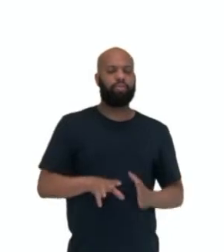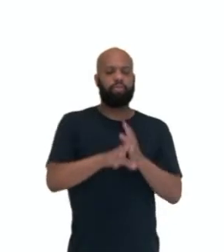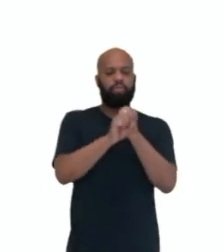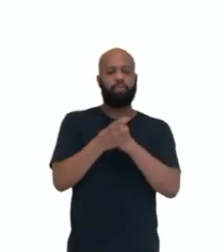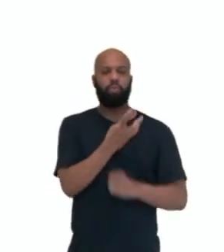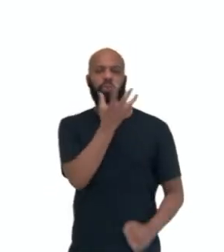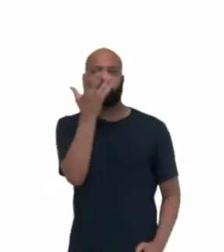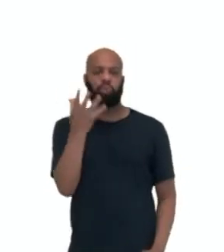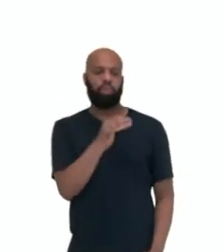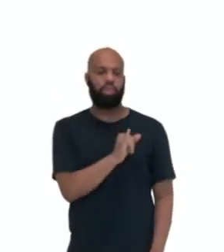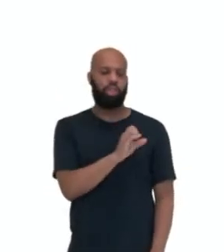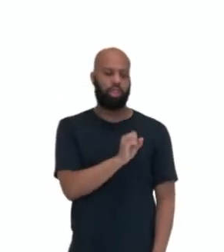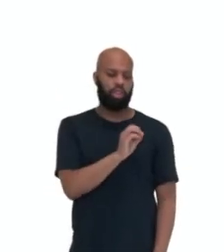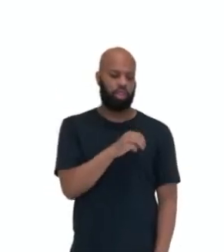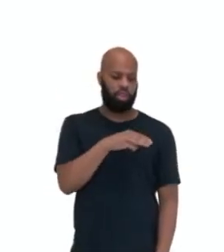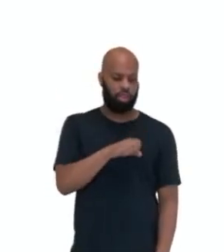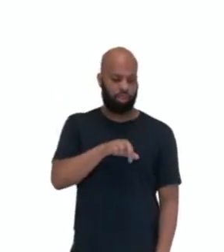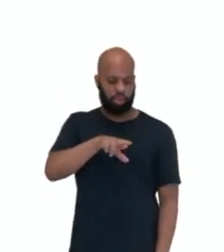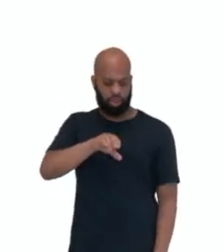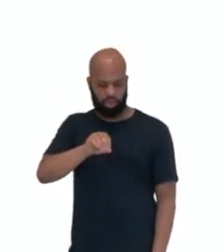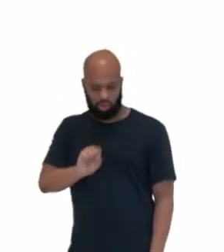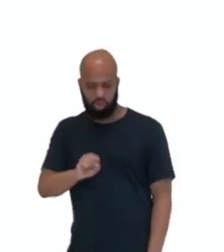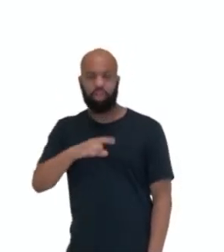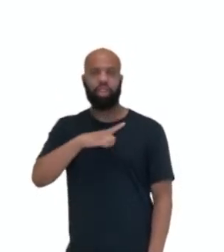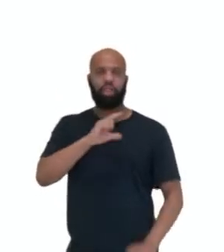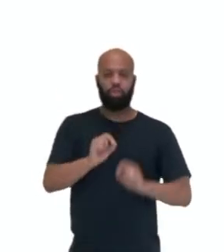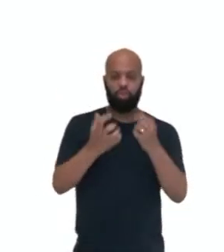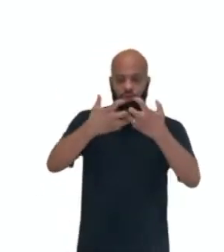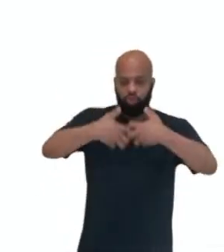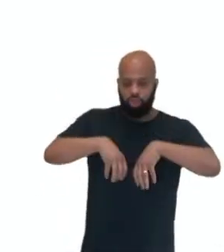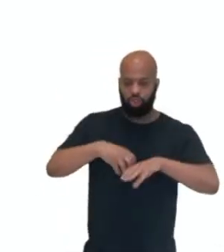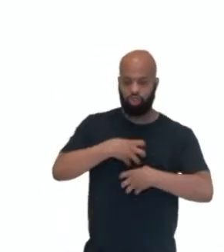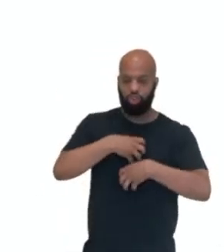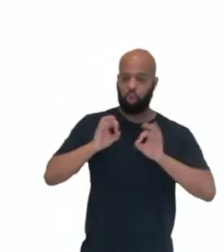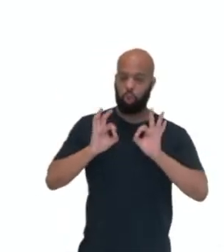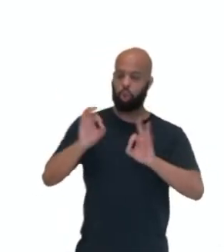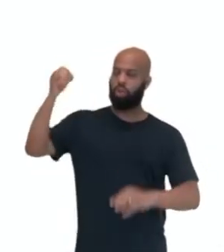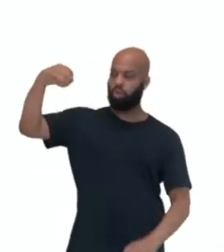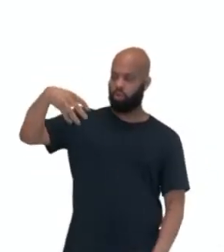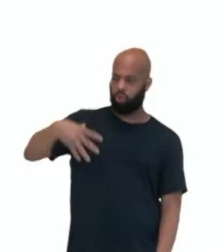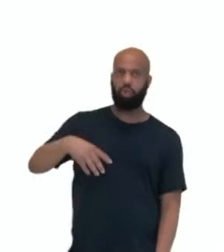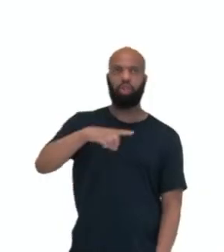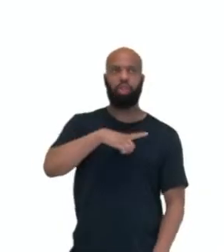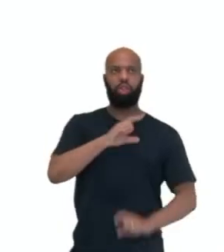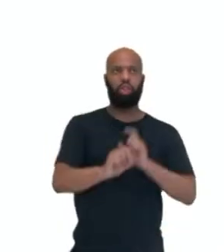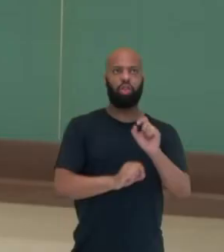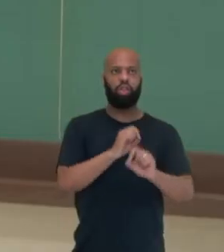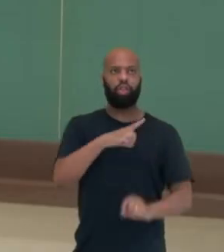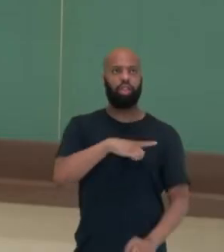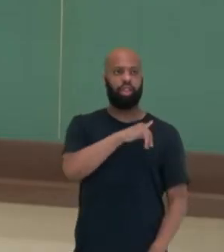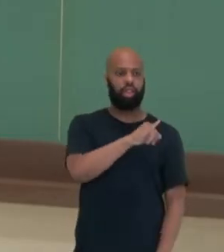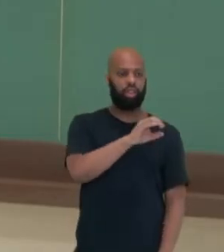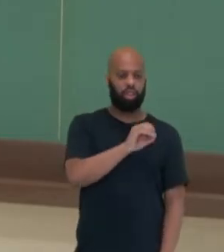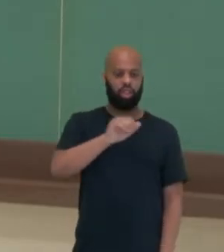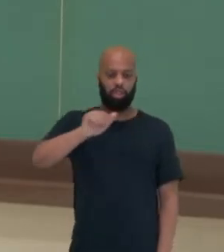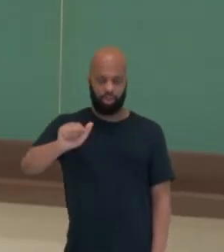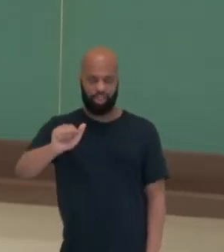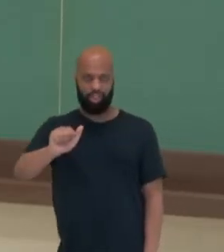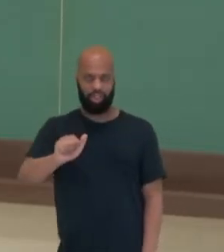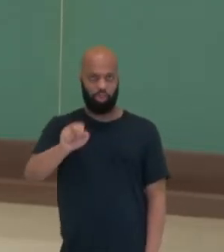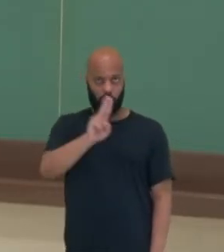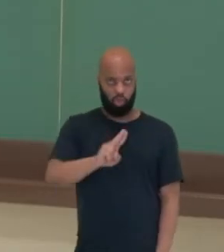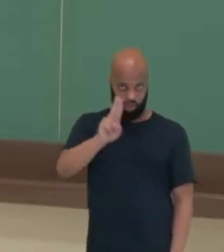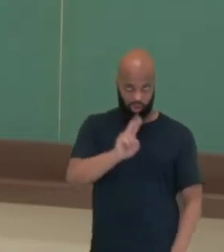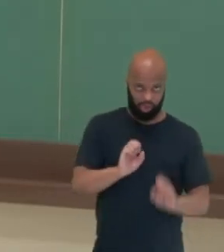de isômeros opticamente ativos, simbolizado por IOA, isômero